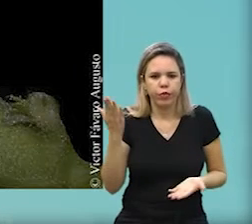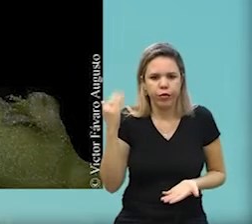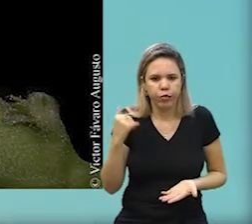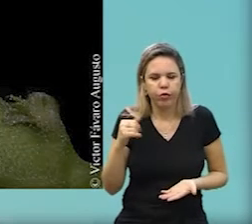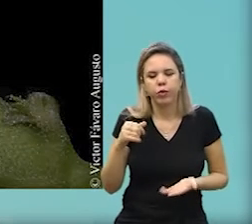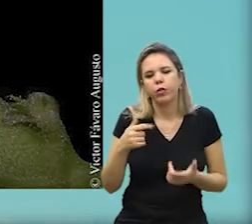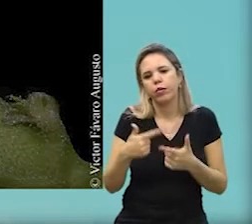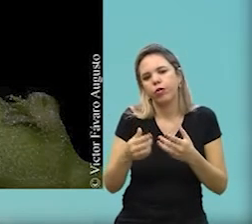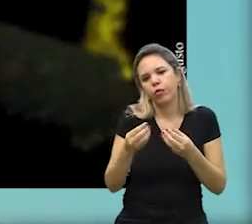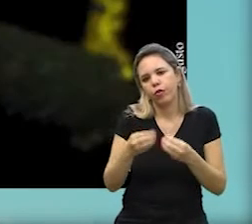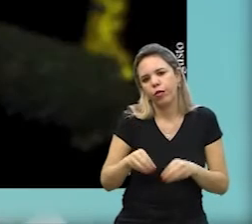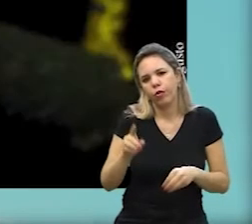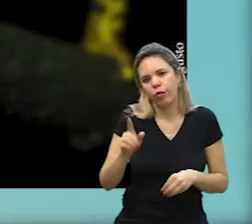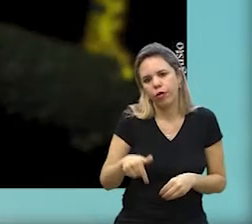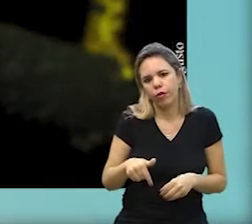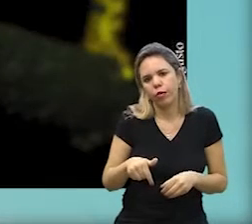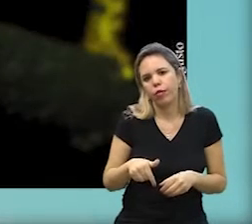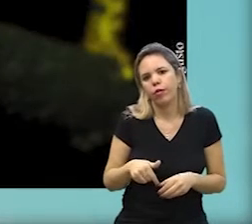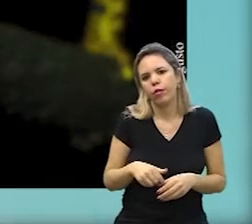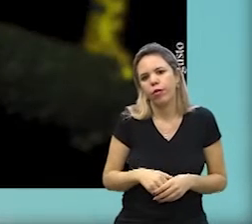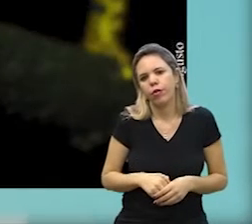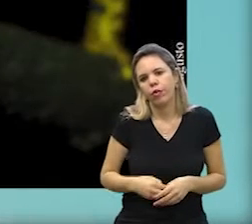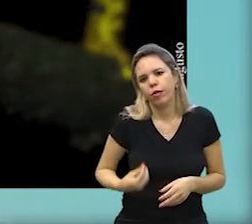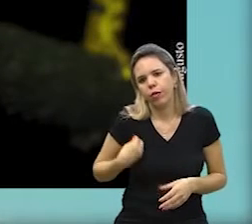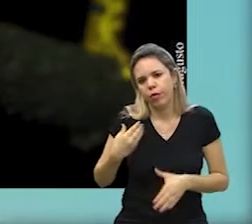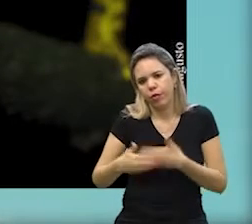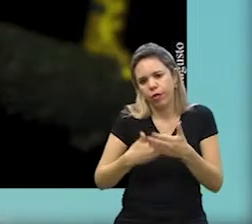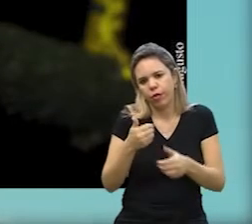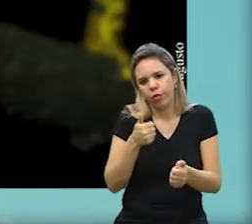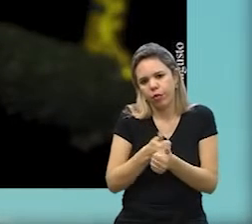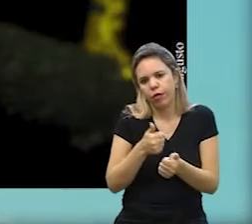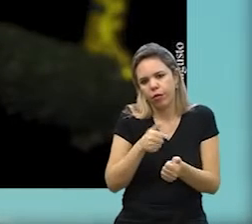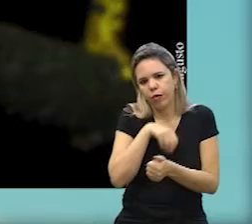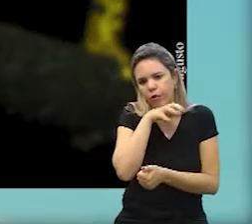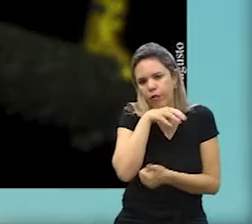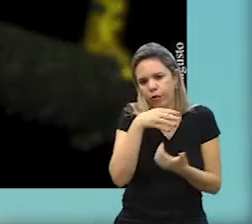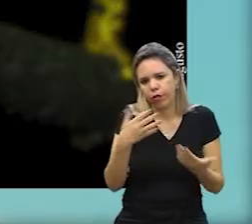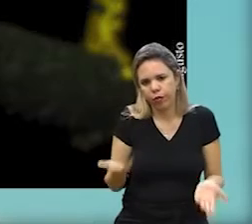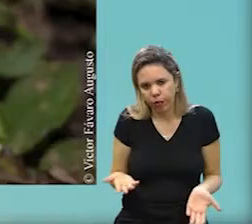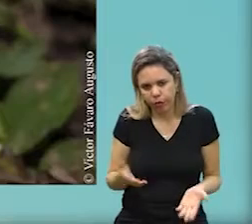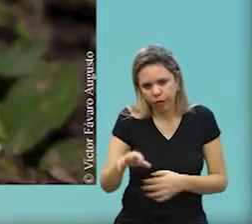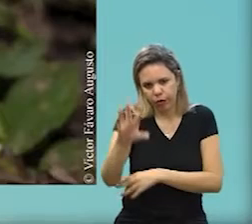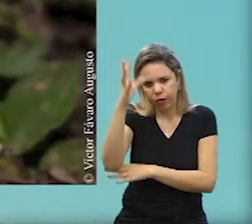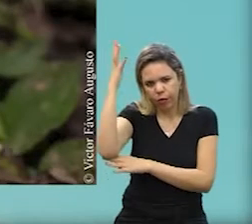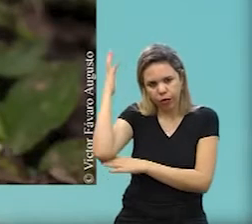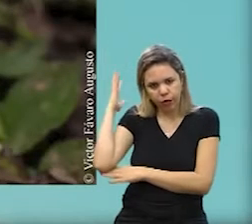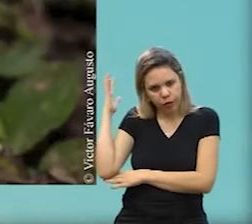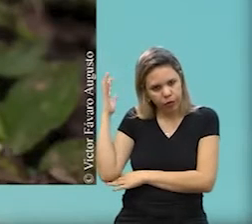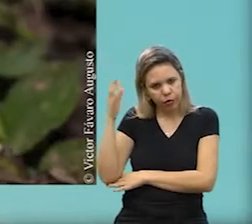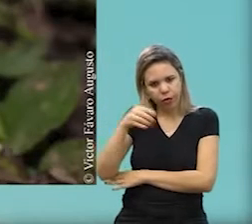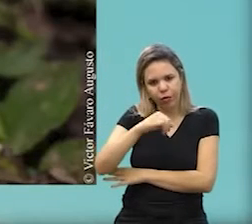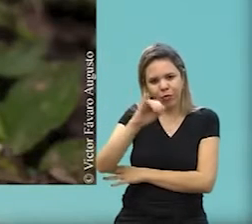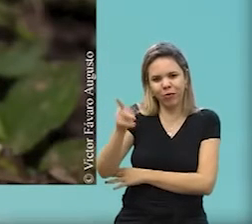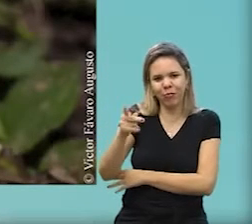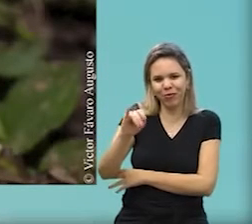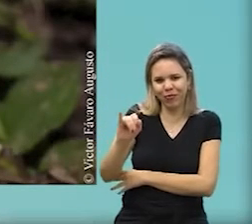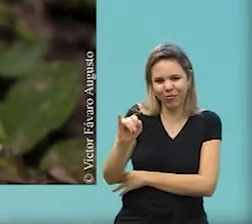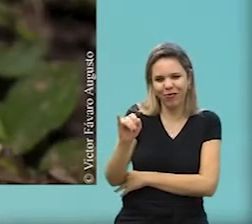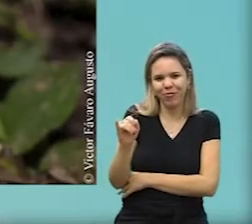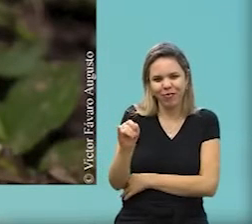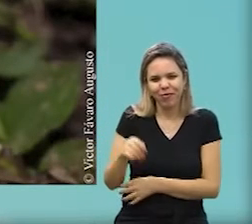o impacto ele é existente, está cada vez mais próximo dos animais e da mata. A Serra do Japi está cada vez